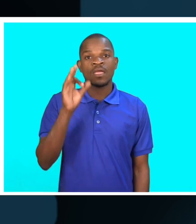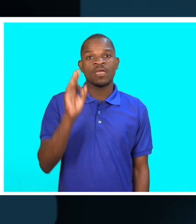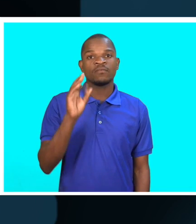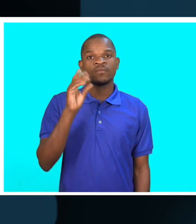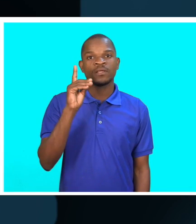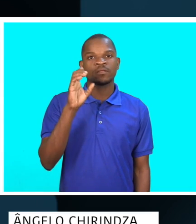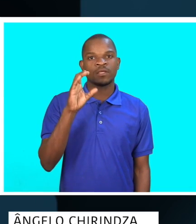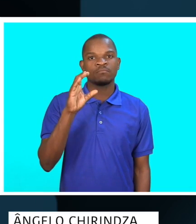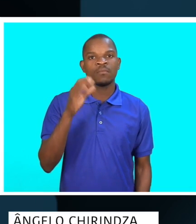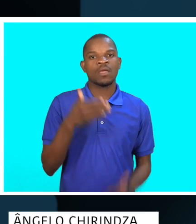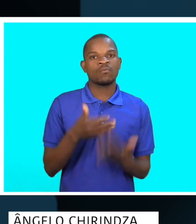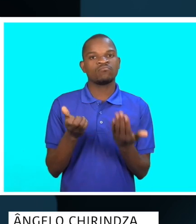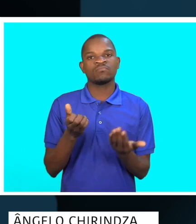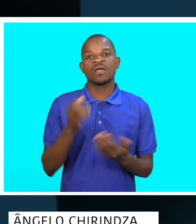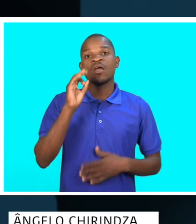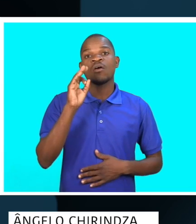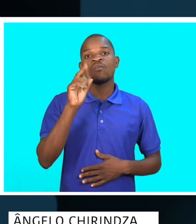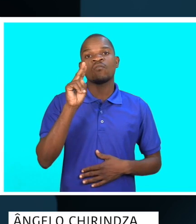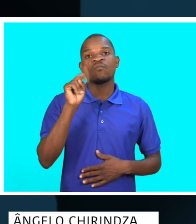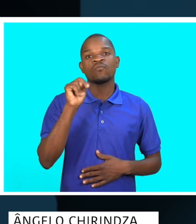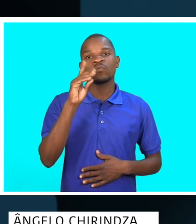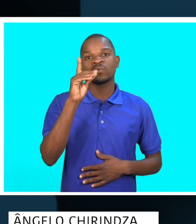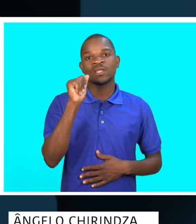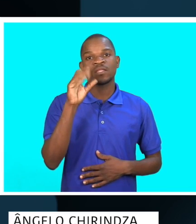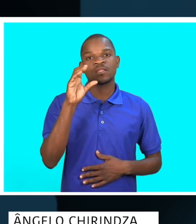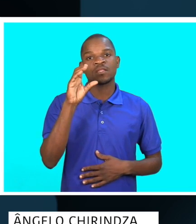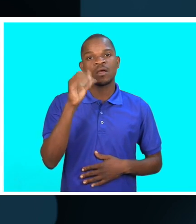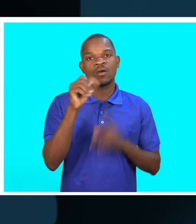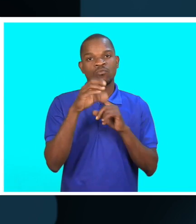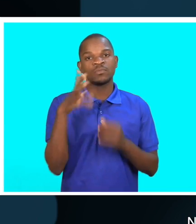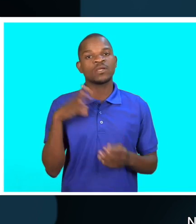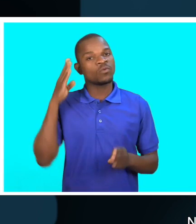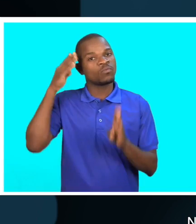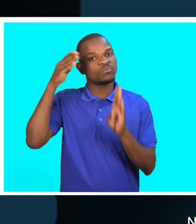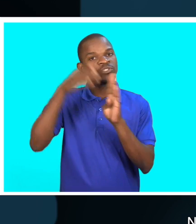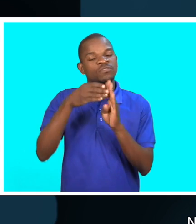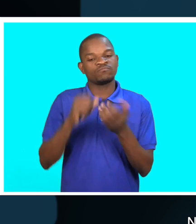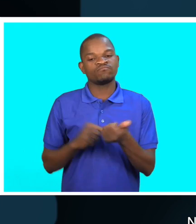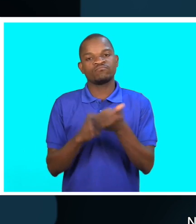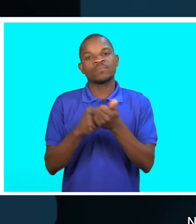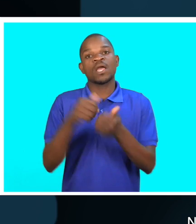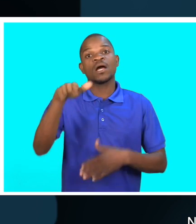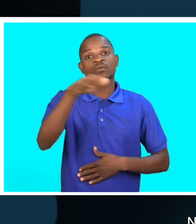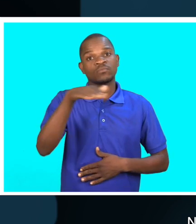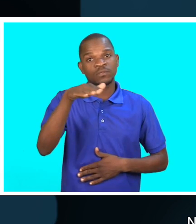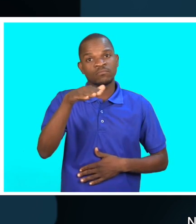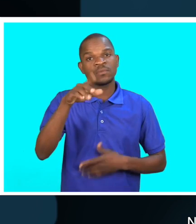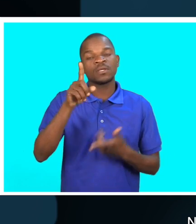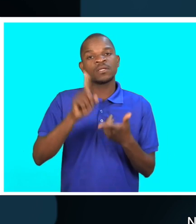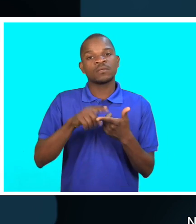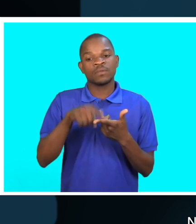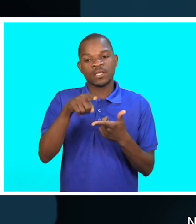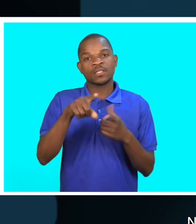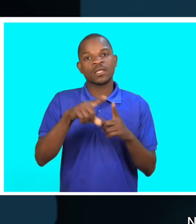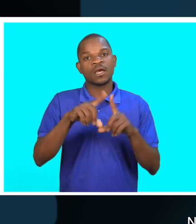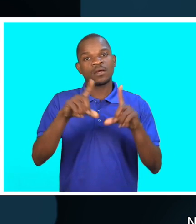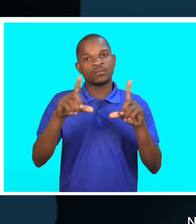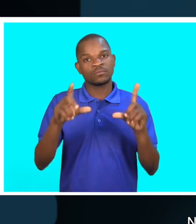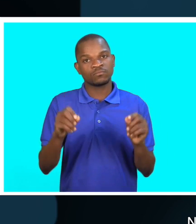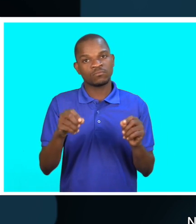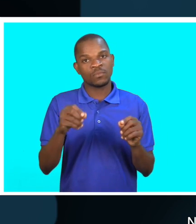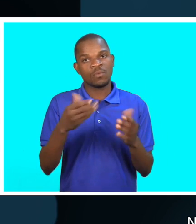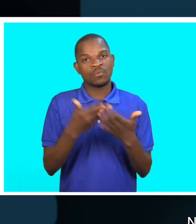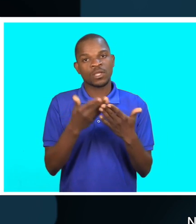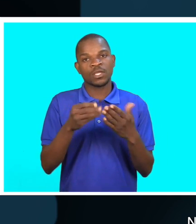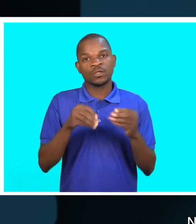uma fundação que tem como objetivo empoderar as comunidades e, neste caso, neste contexto, tendo em conta que estes